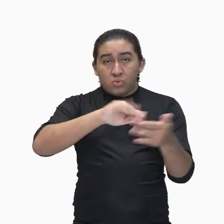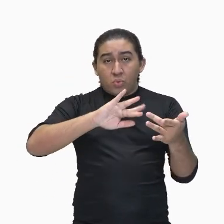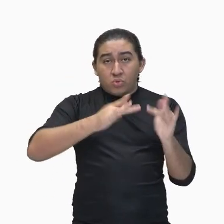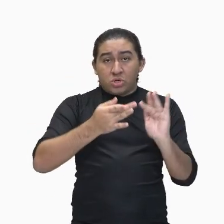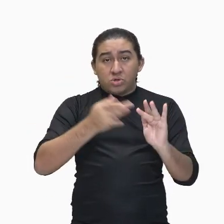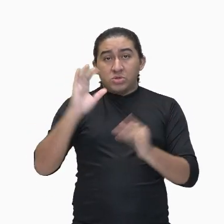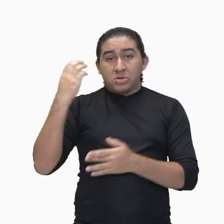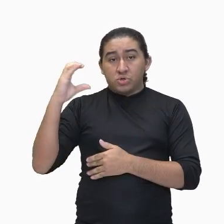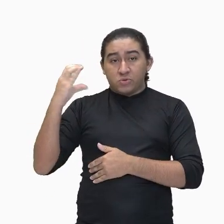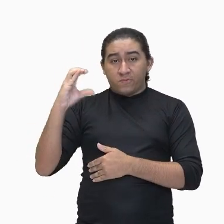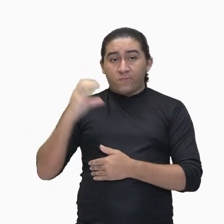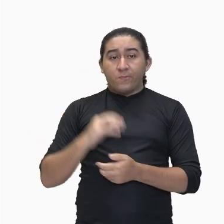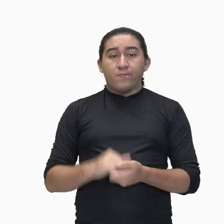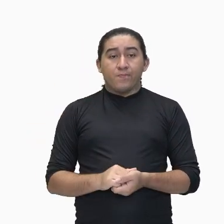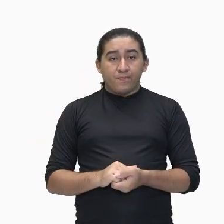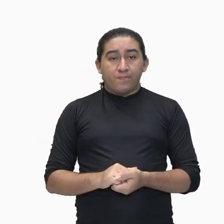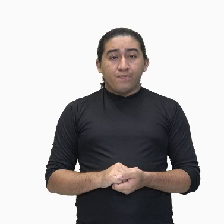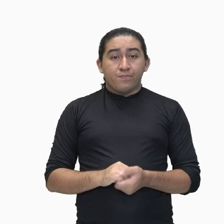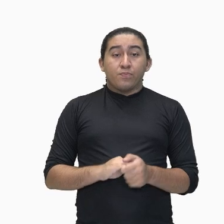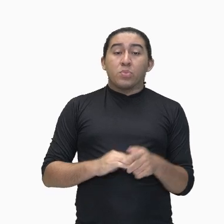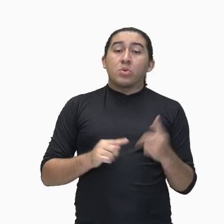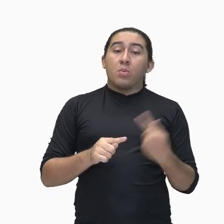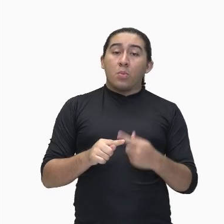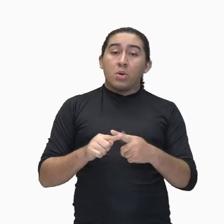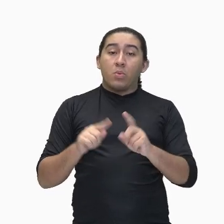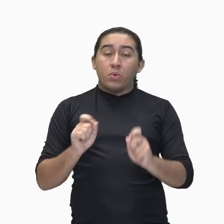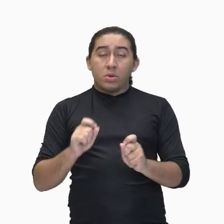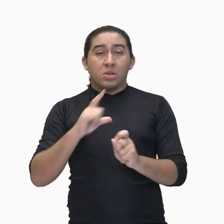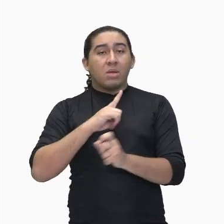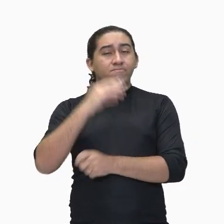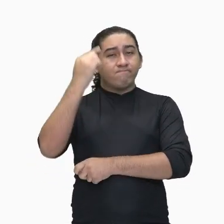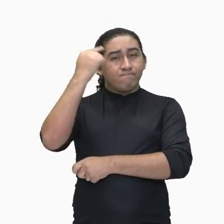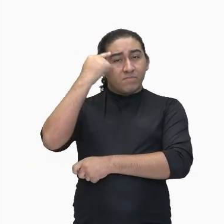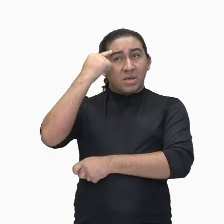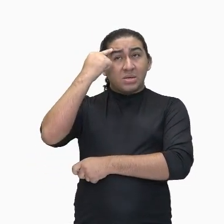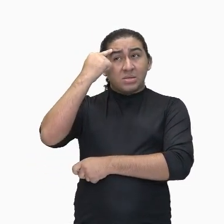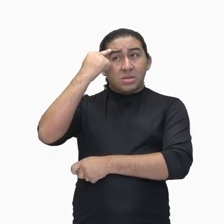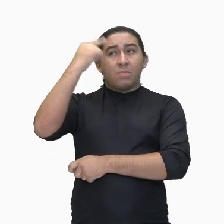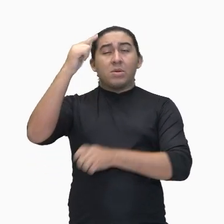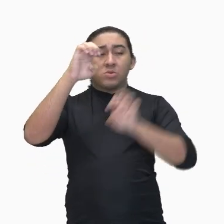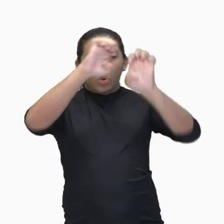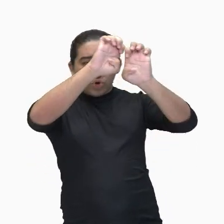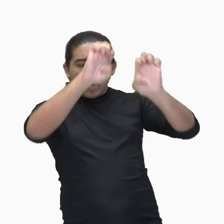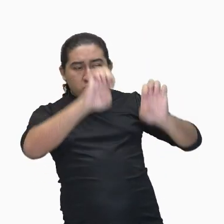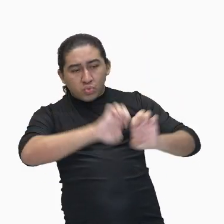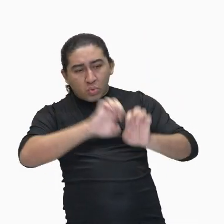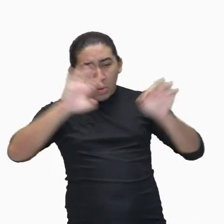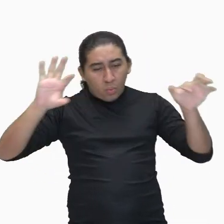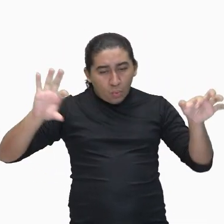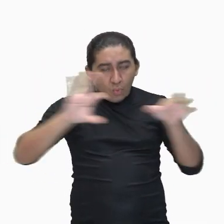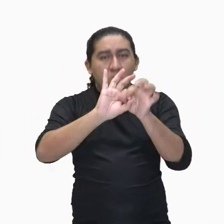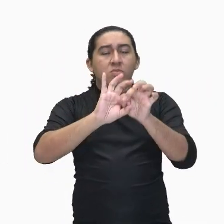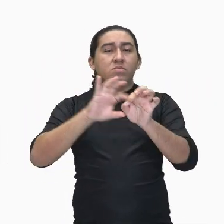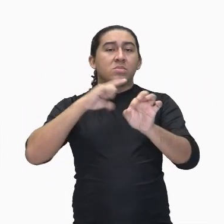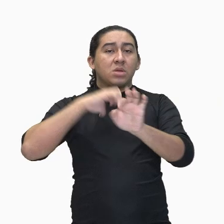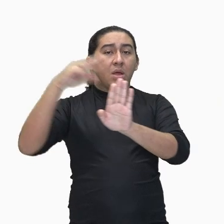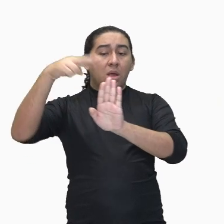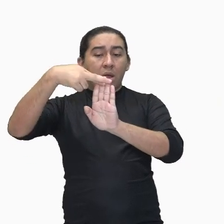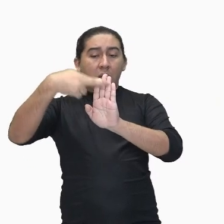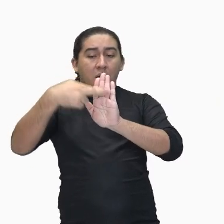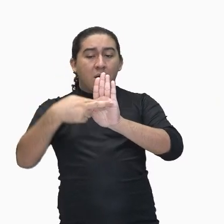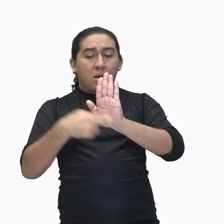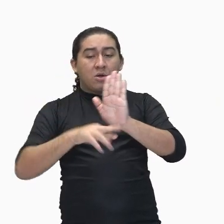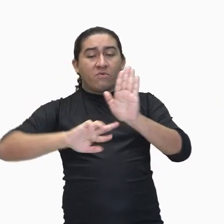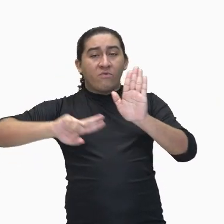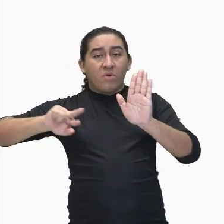a ciência, porque ela vai ajudar o quê? A ordenar o pensamento através do conjunto de regras, que